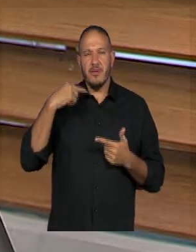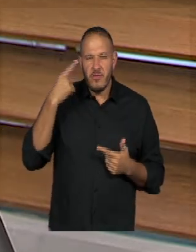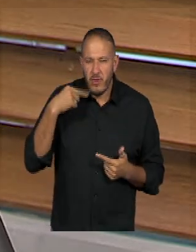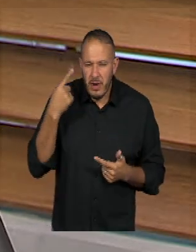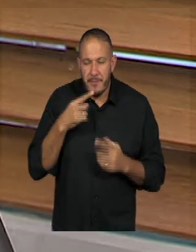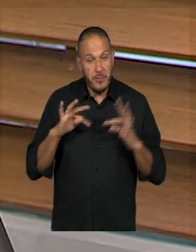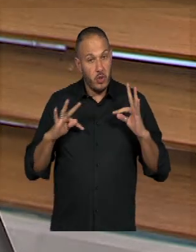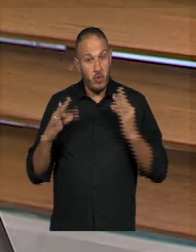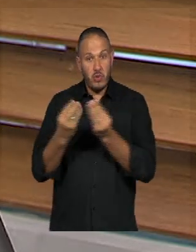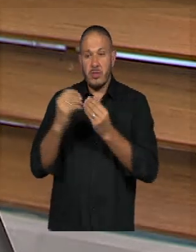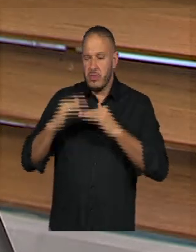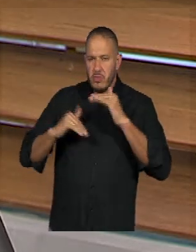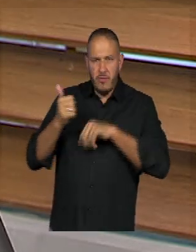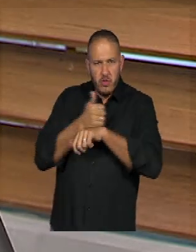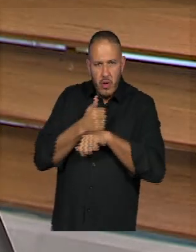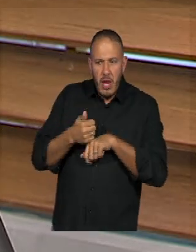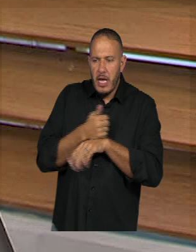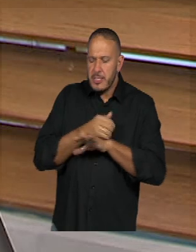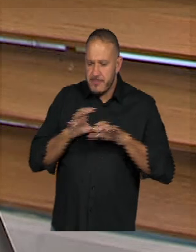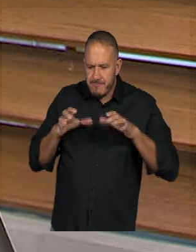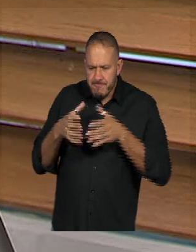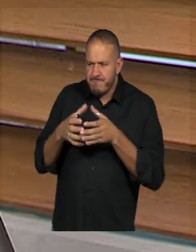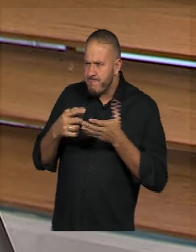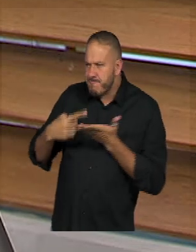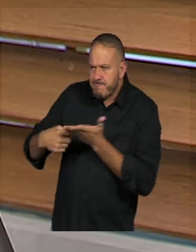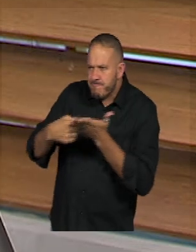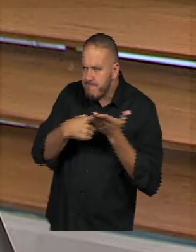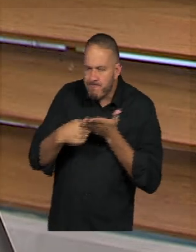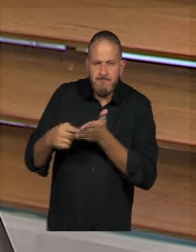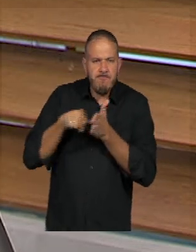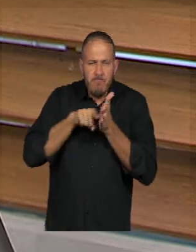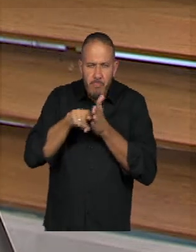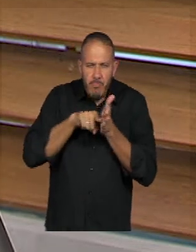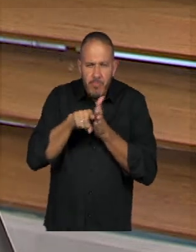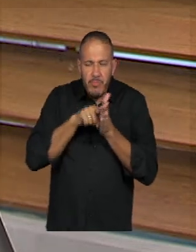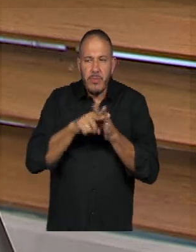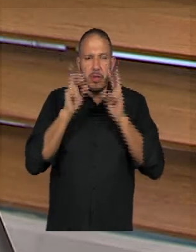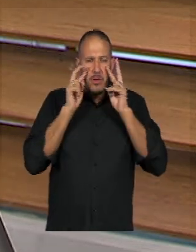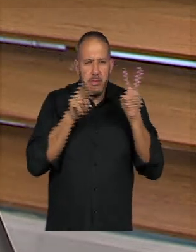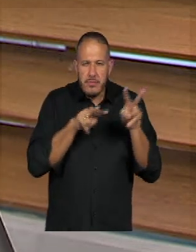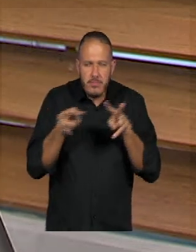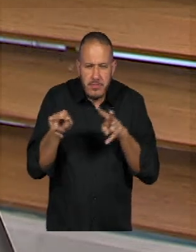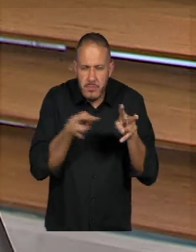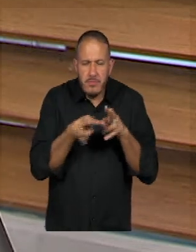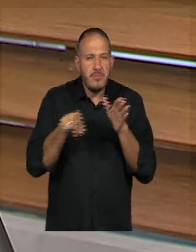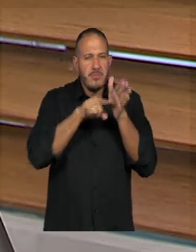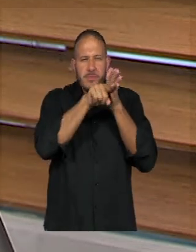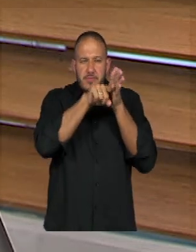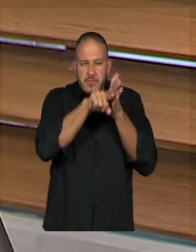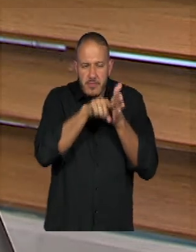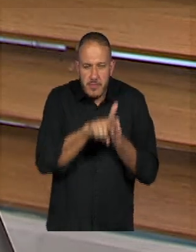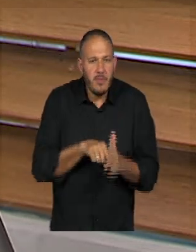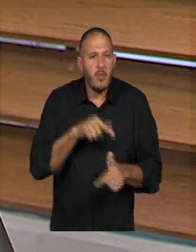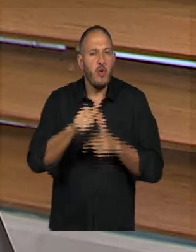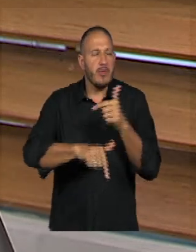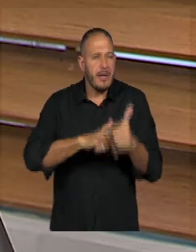todos esses profissionais que eu falei que compõem o observatório, fizemos todo um